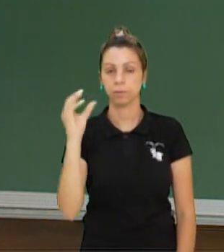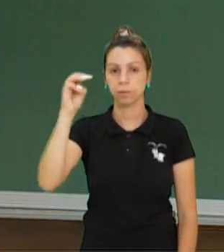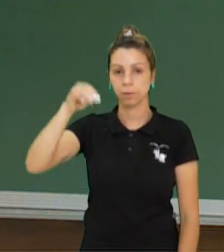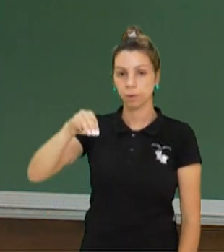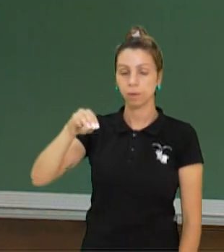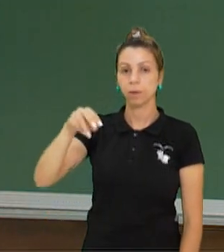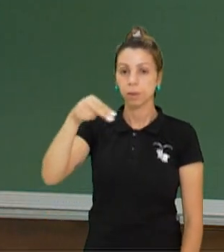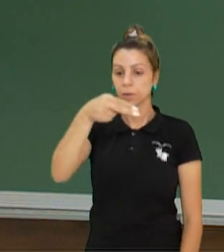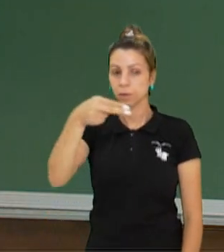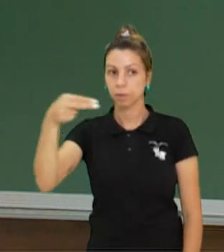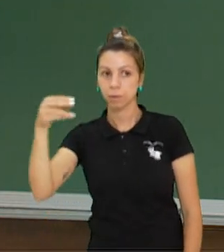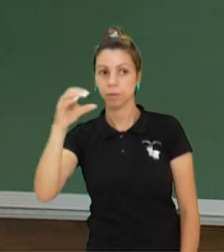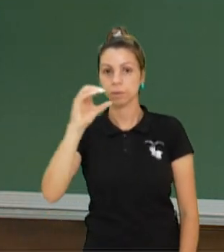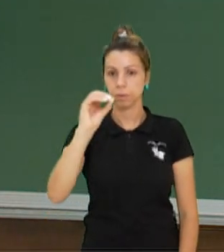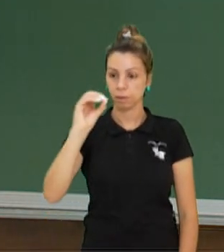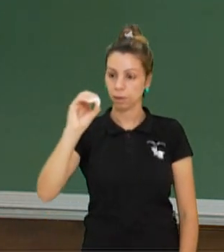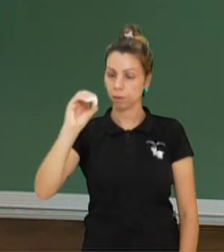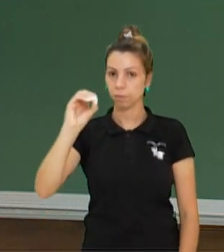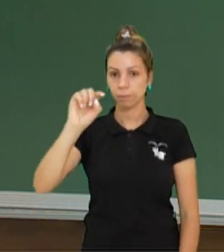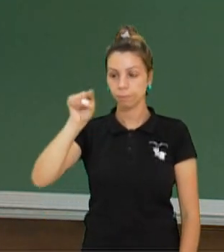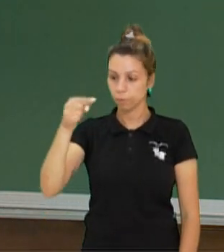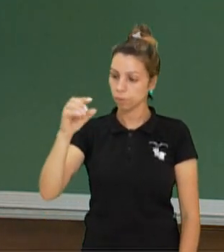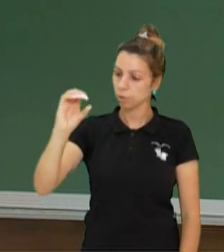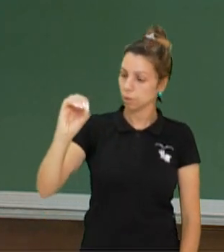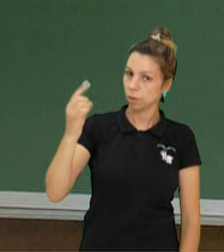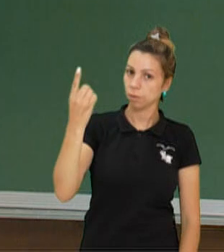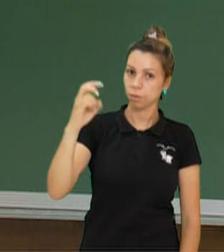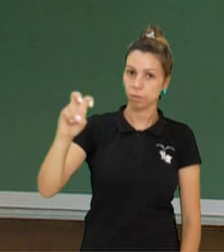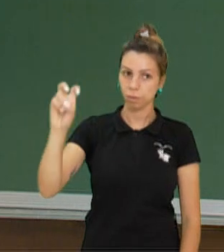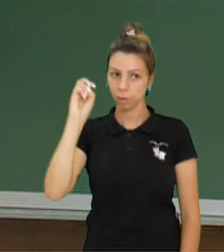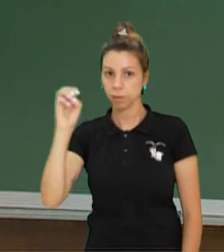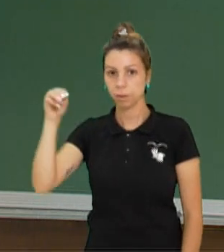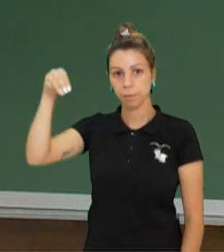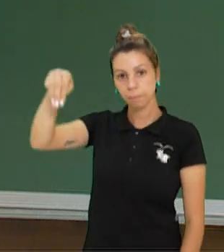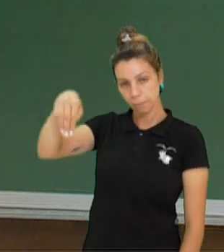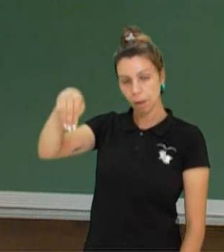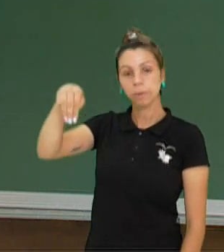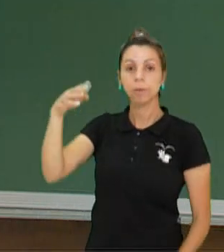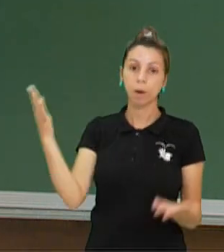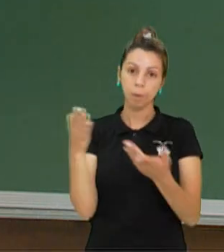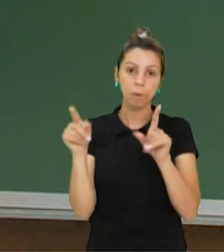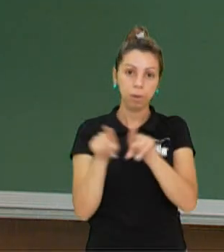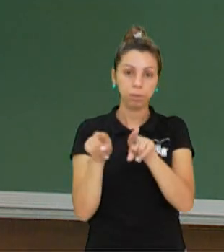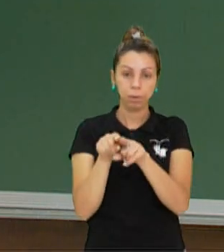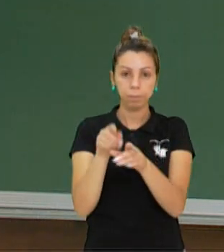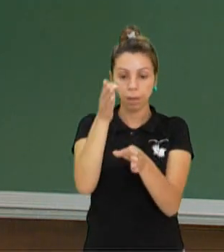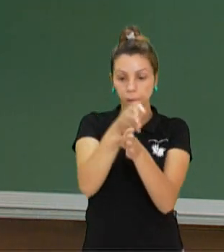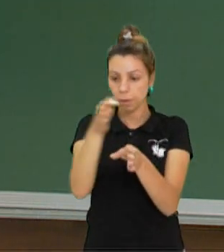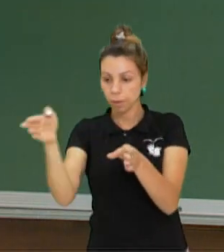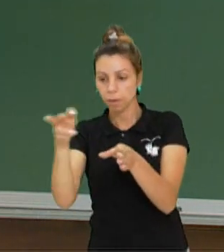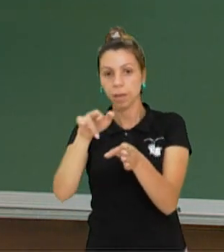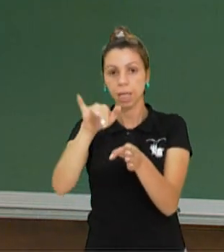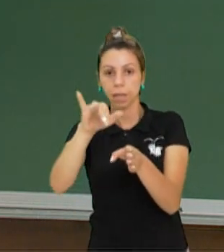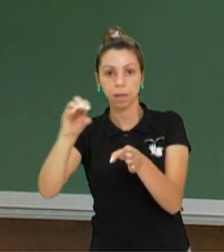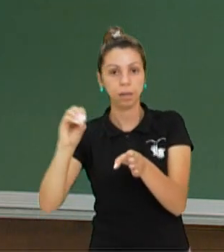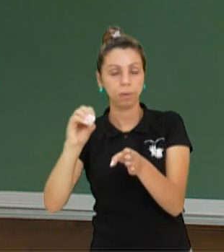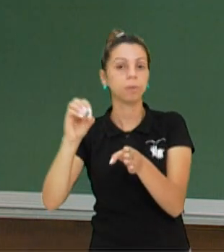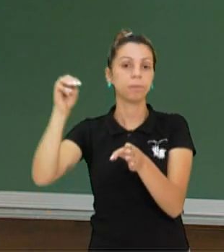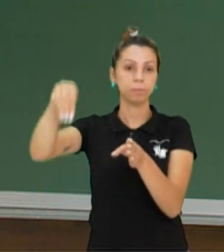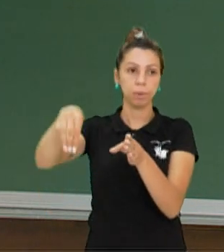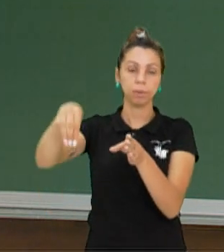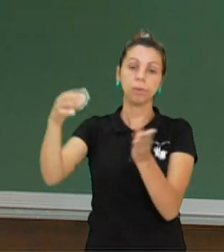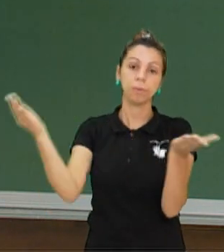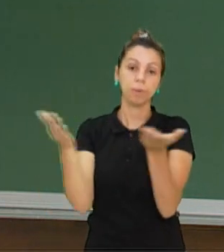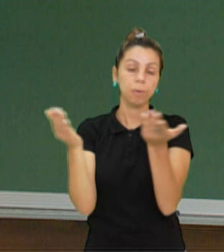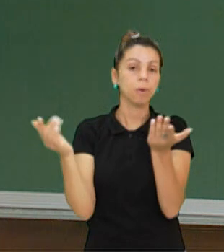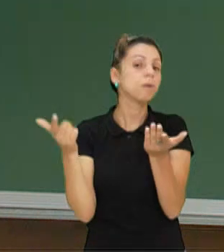que 0,015 metros. Agora eu tenho raio também em metros, beleza? Agora sim podemos calcular o